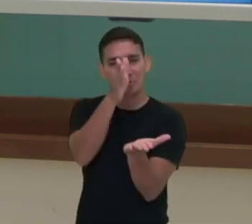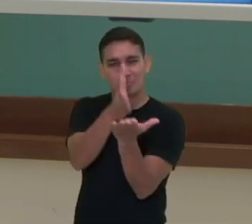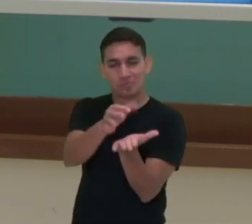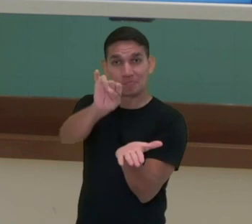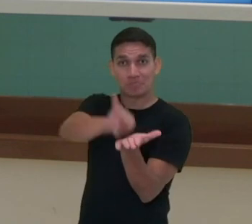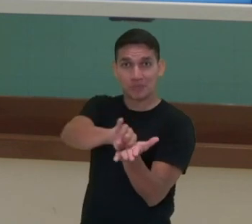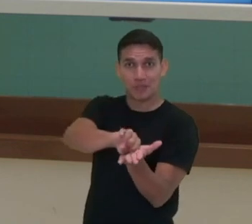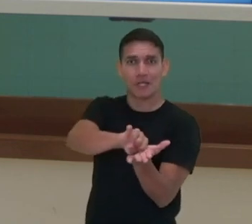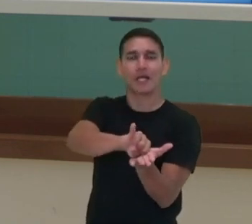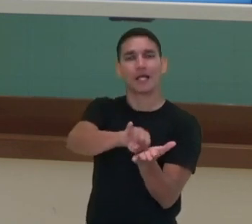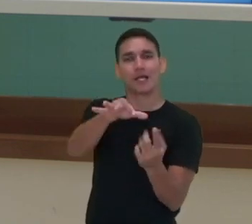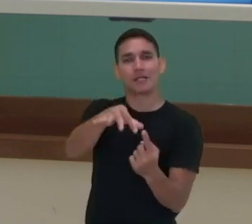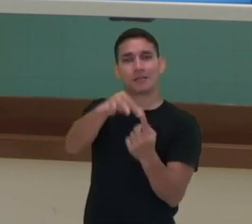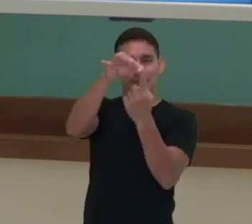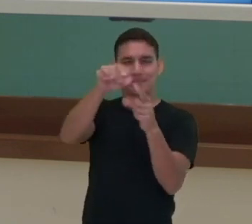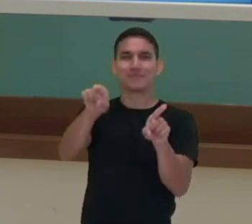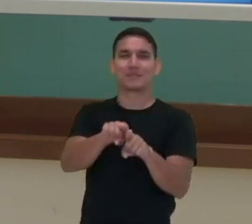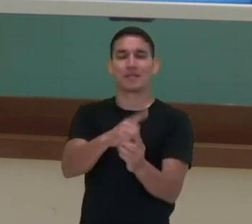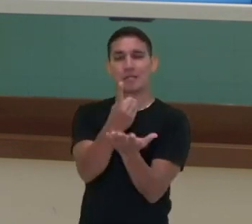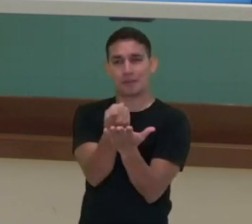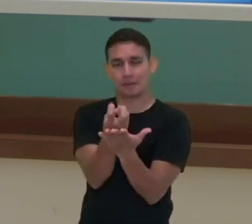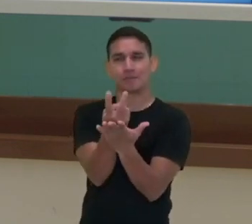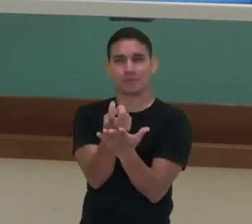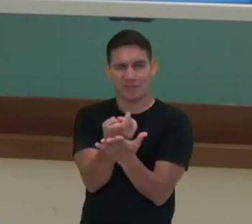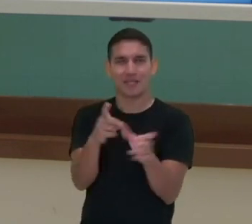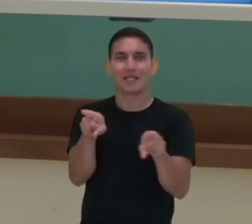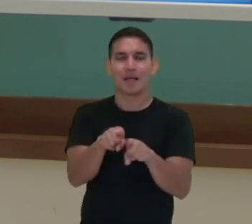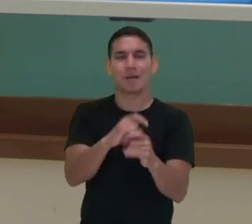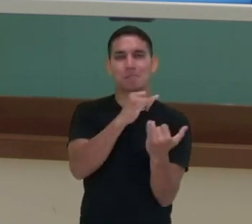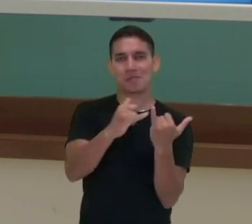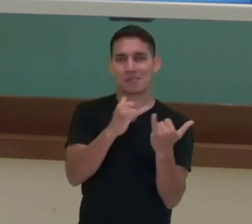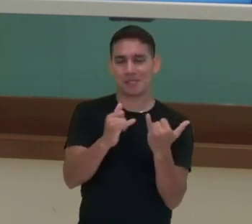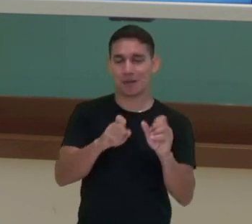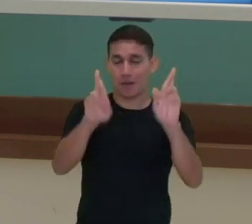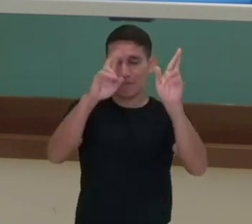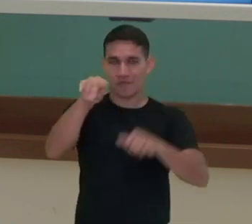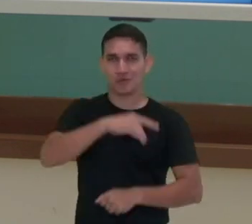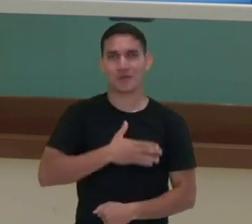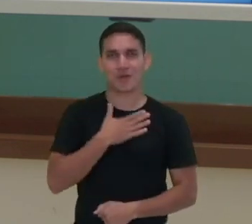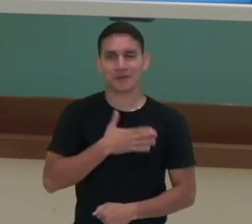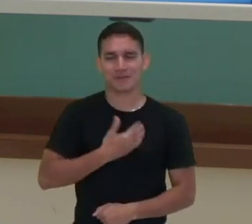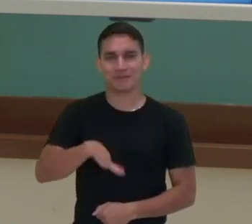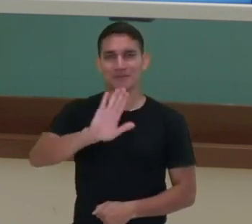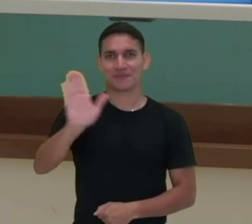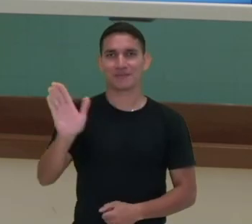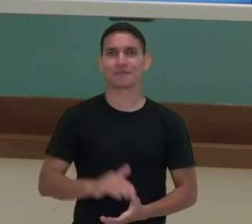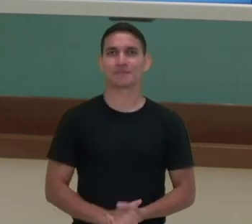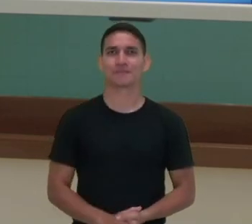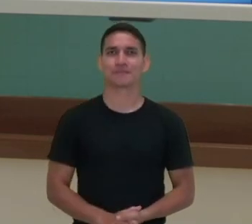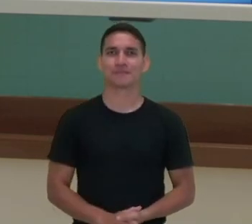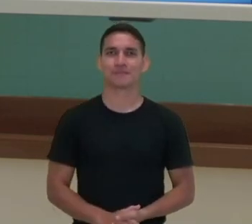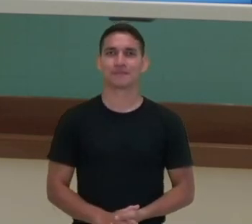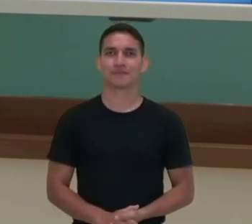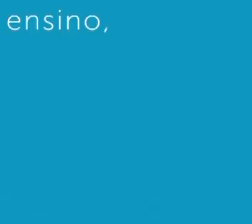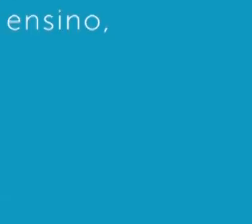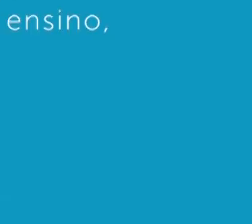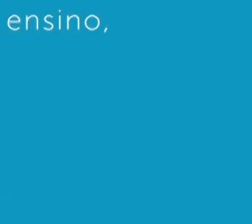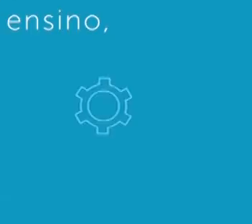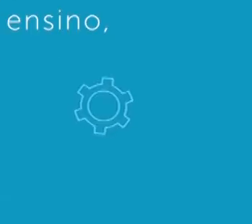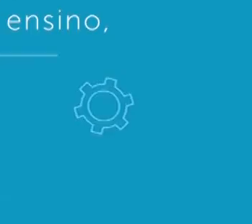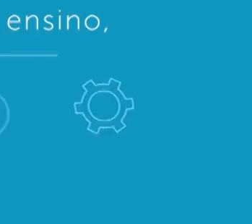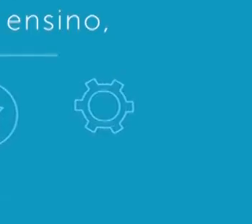a mediana, a moda e a média aritmética. Espero que vocês tenham gostado e até breve, pessoal.